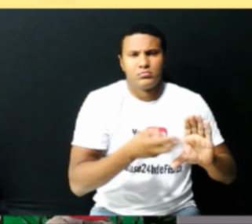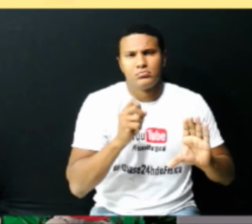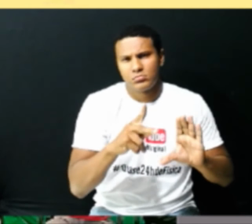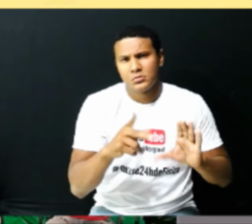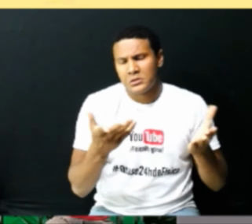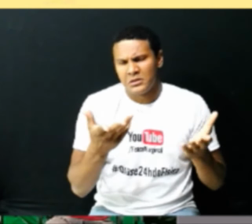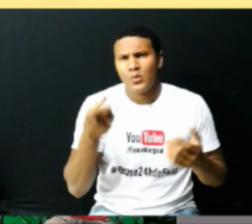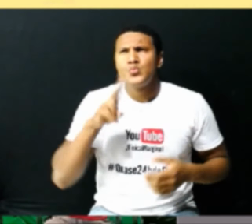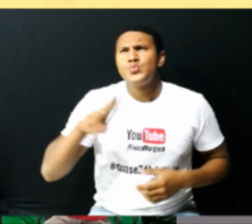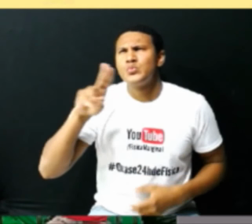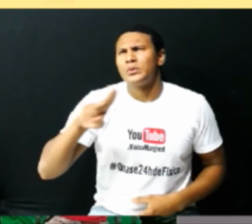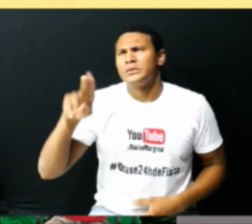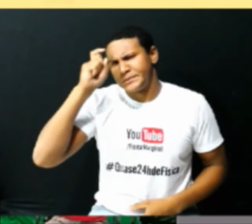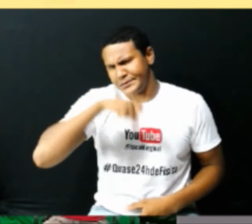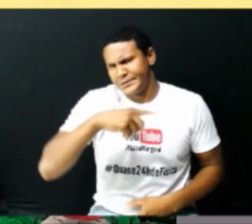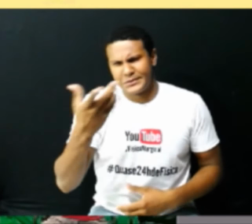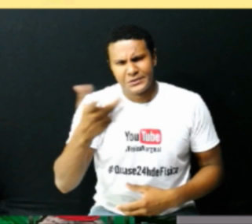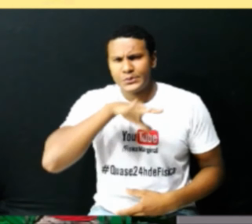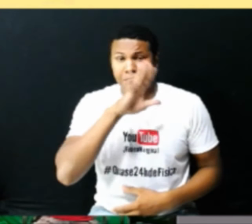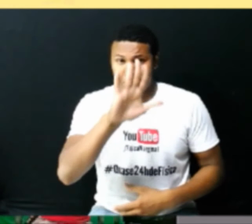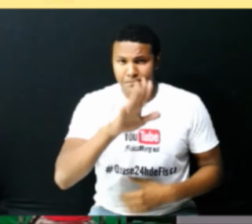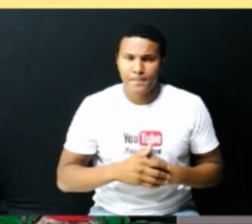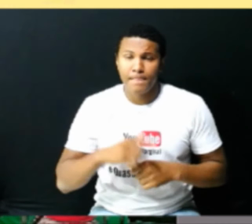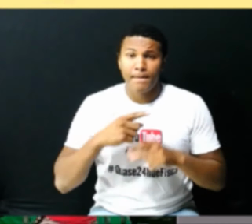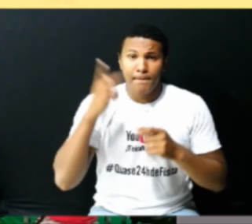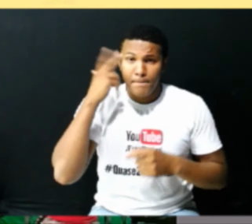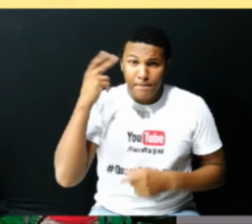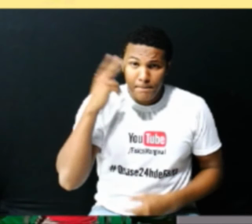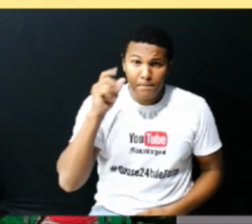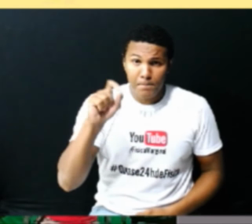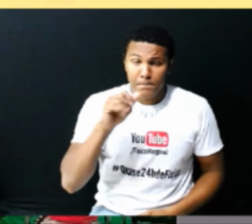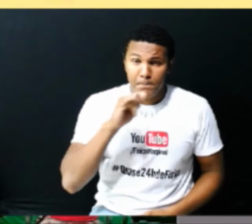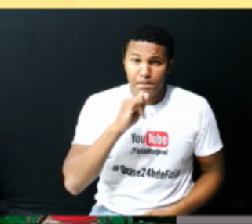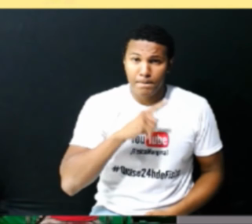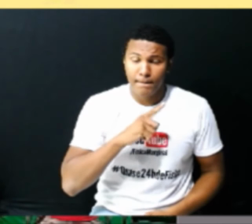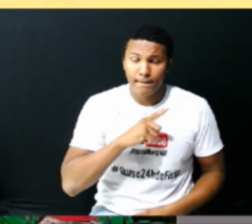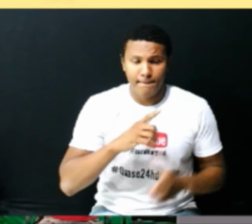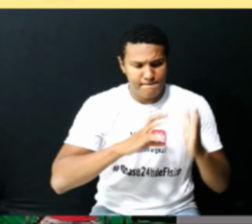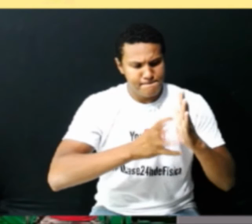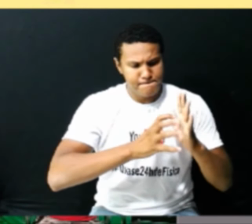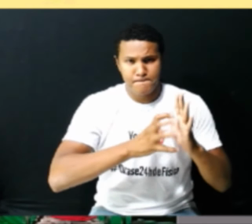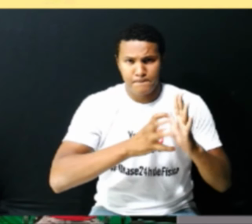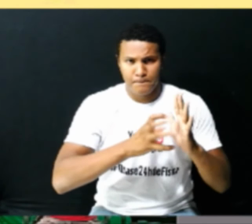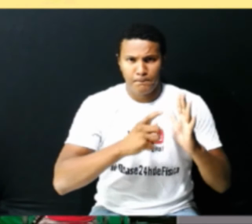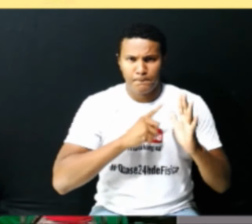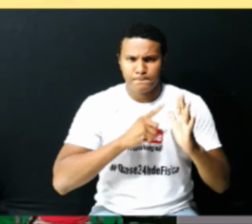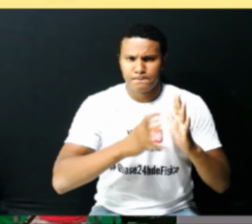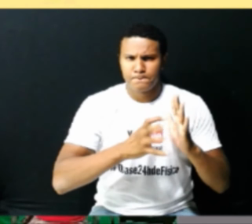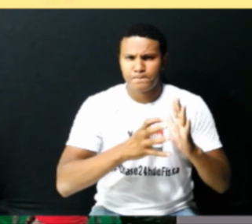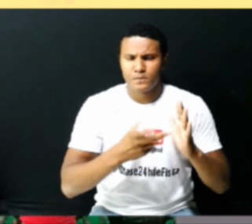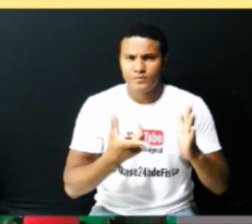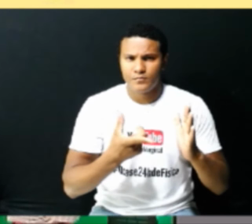comum de fazer. A forma comum de fazer é, ao invés de você utilizar um gerador que utiliza a indução eletromagnética,